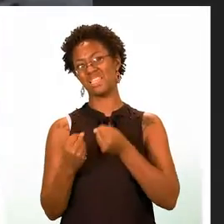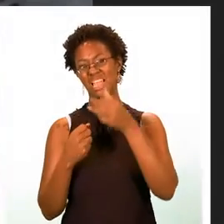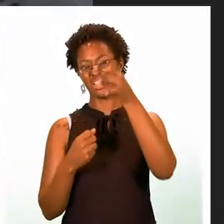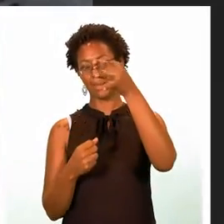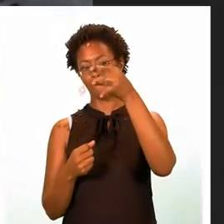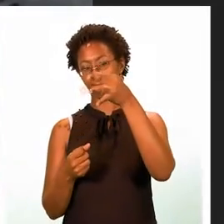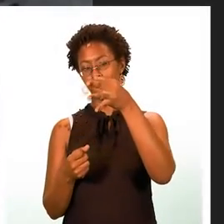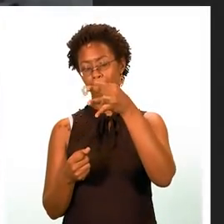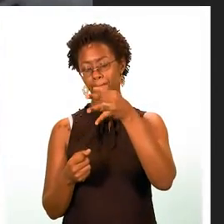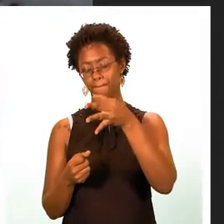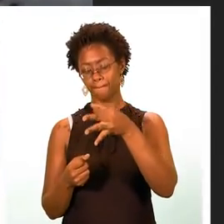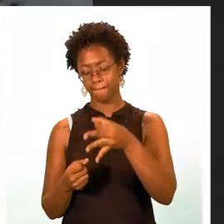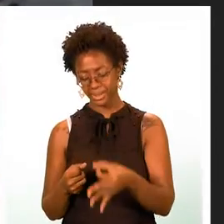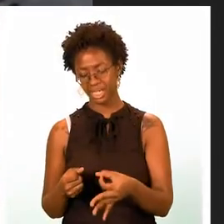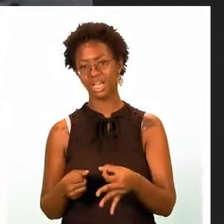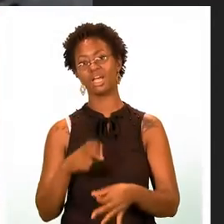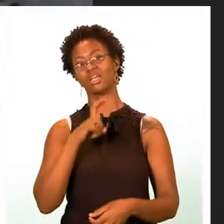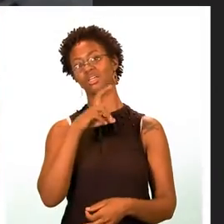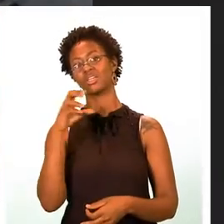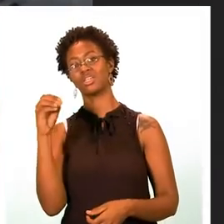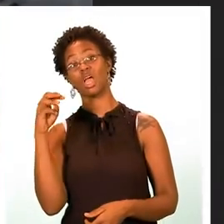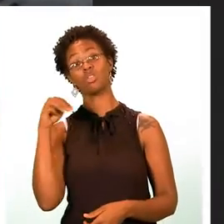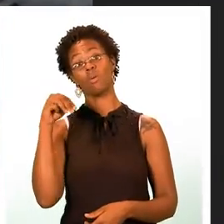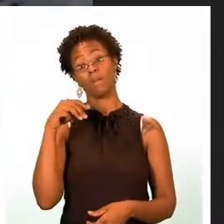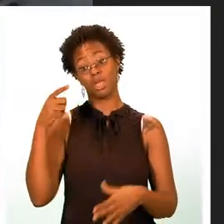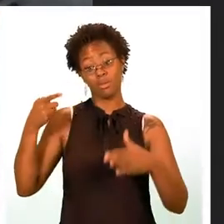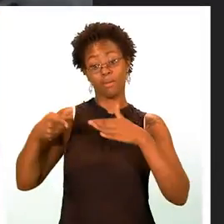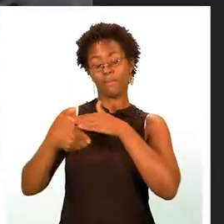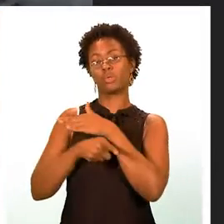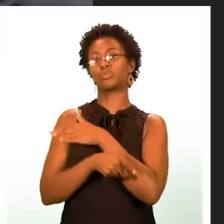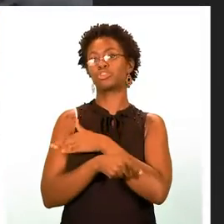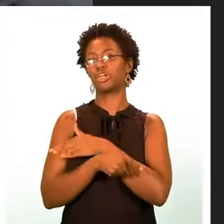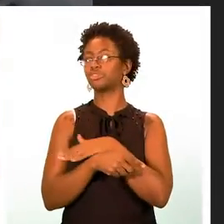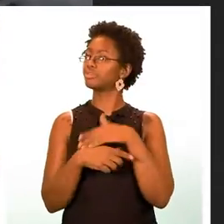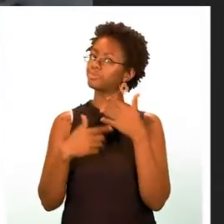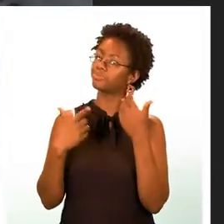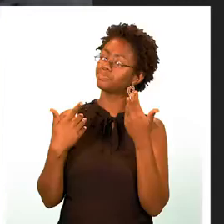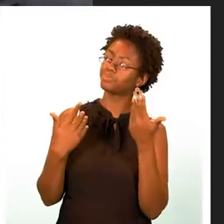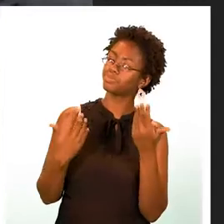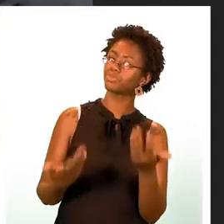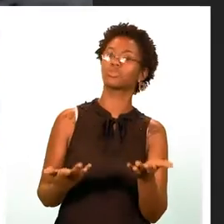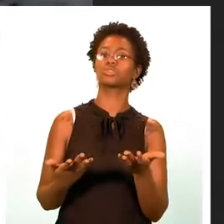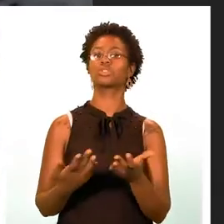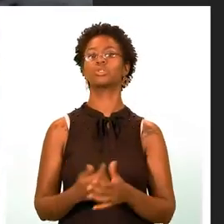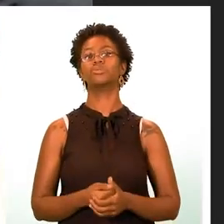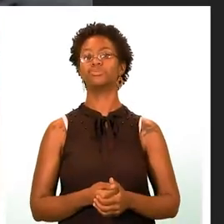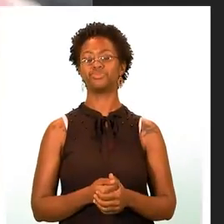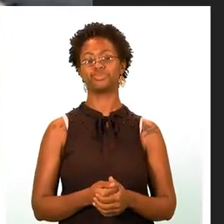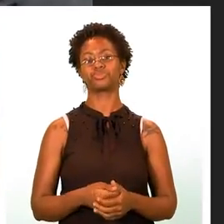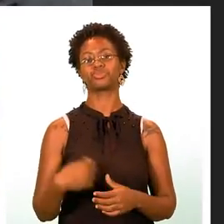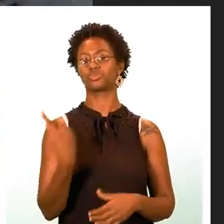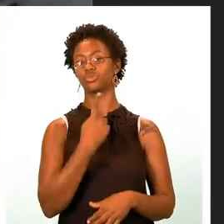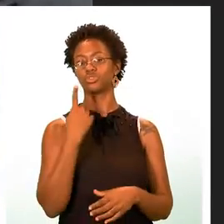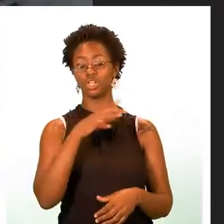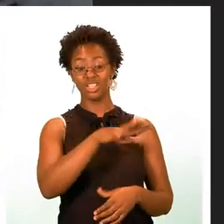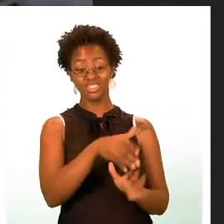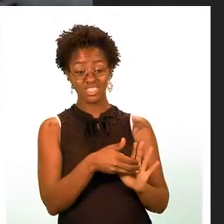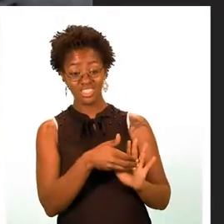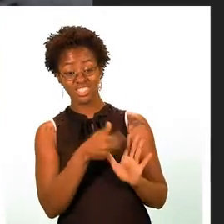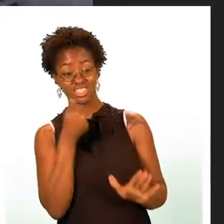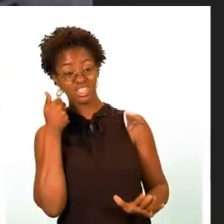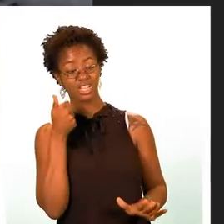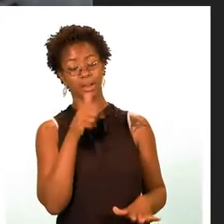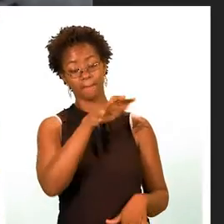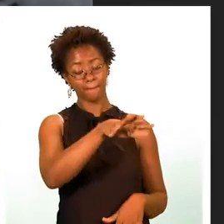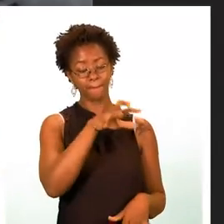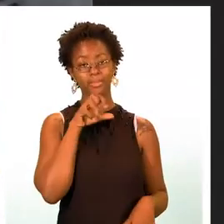aqui aquele espaço que a gente falou de 500 metros adentrado, né? Então, você vai e retira